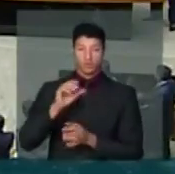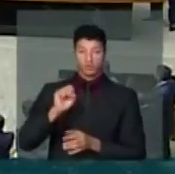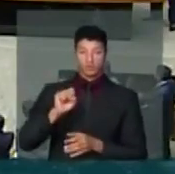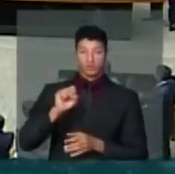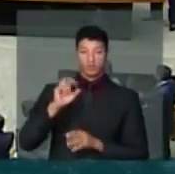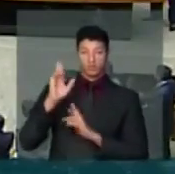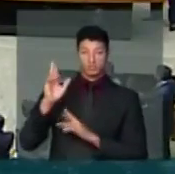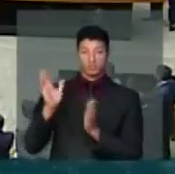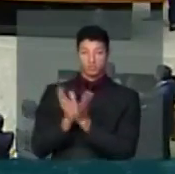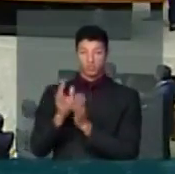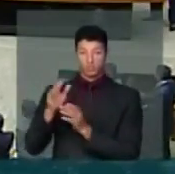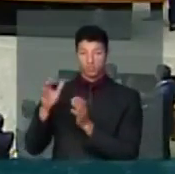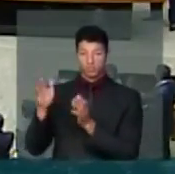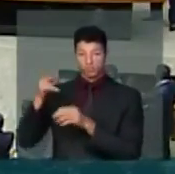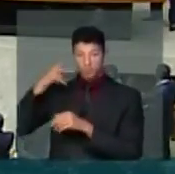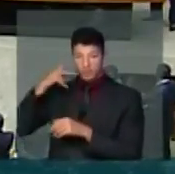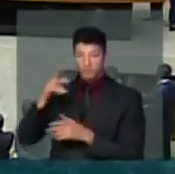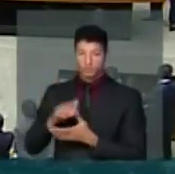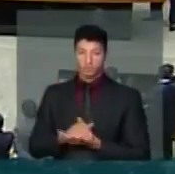PSD.